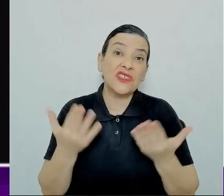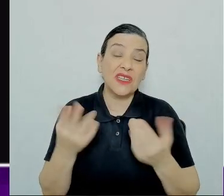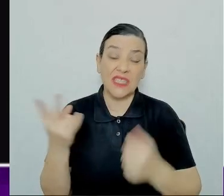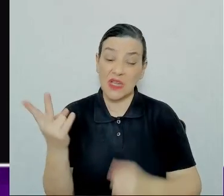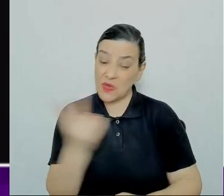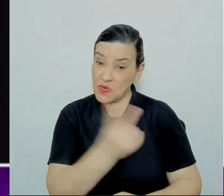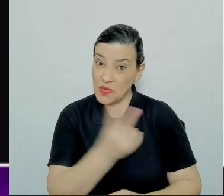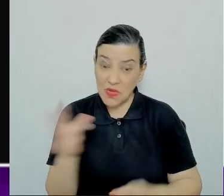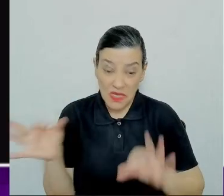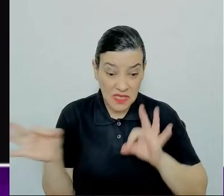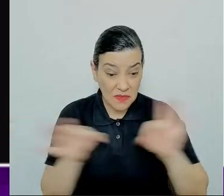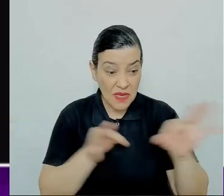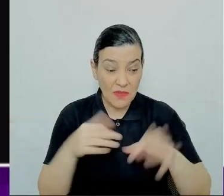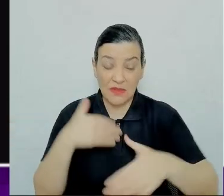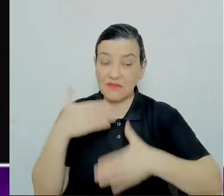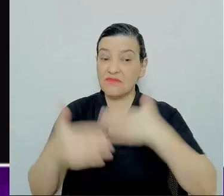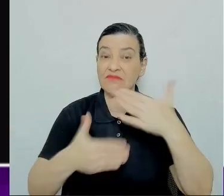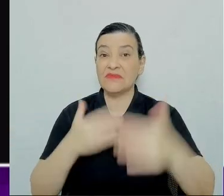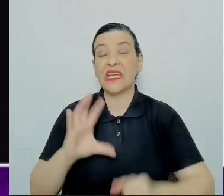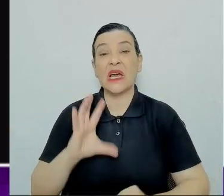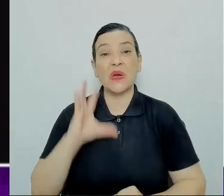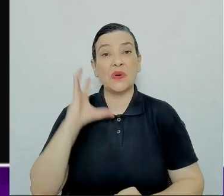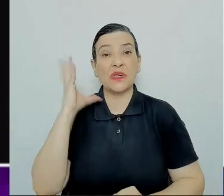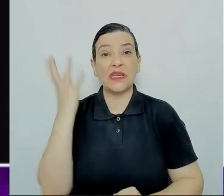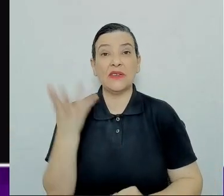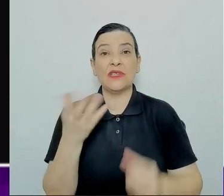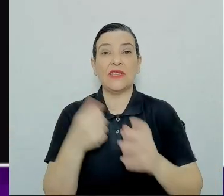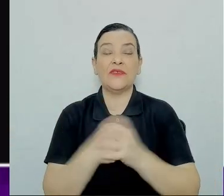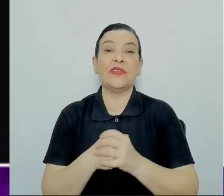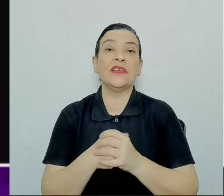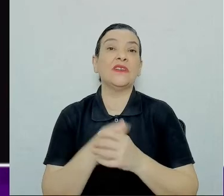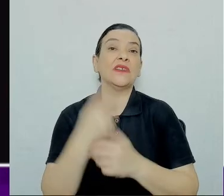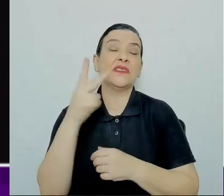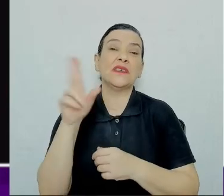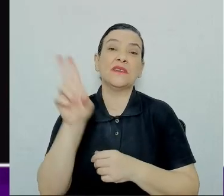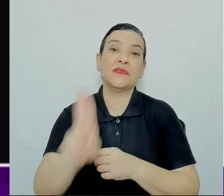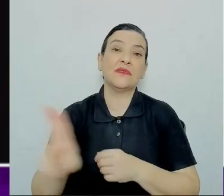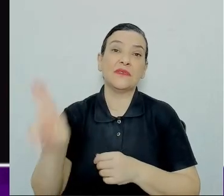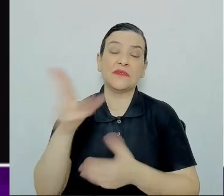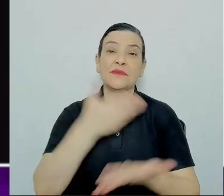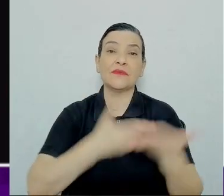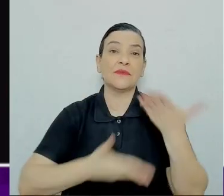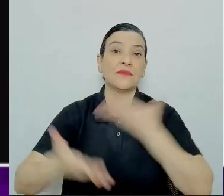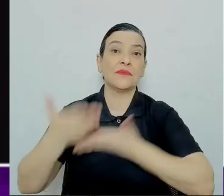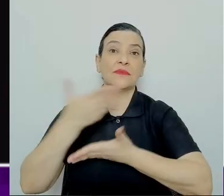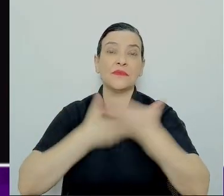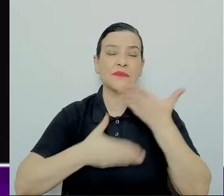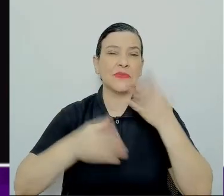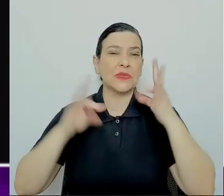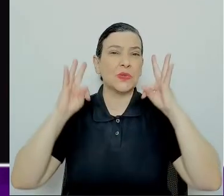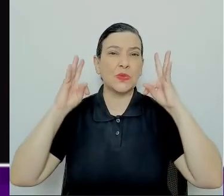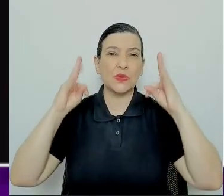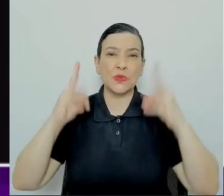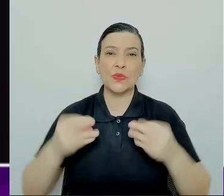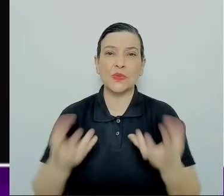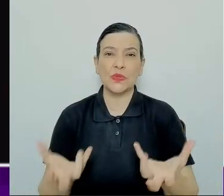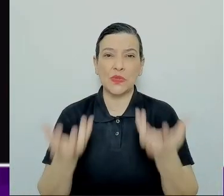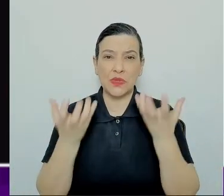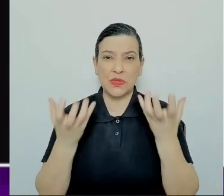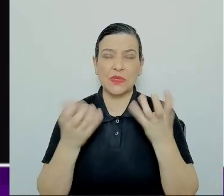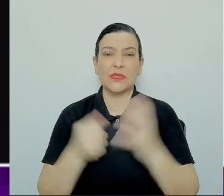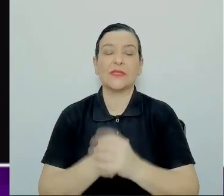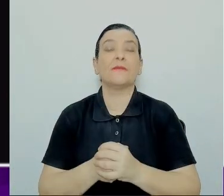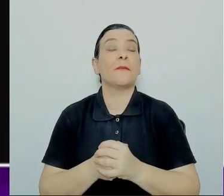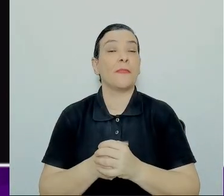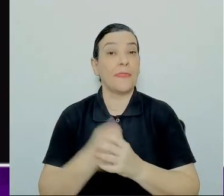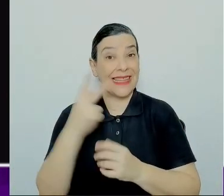passos e chegar no momento em que você deixa que o seu usuário compartilhe, né, tudo que quiser, e entenda que o usuário